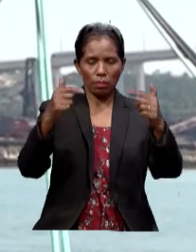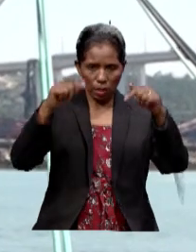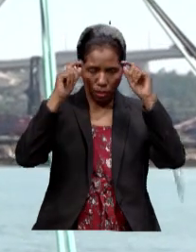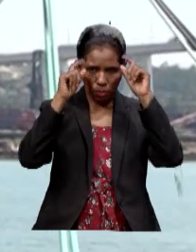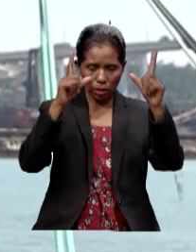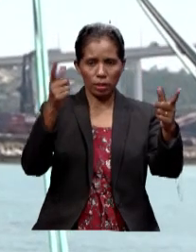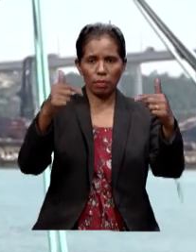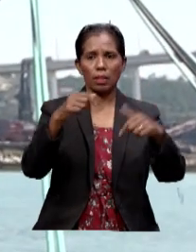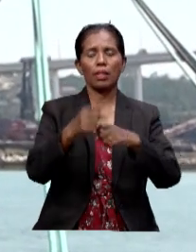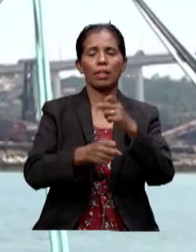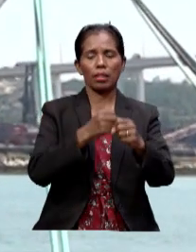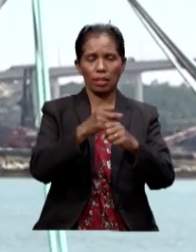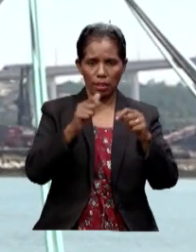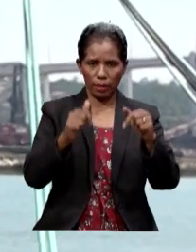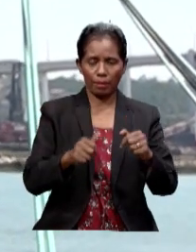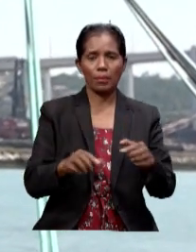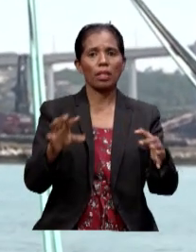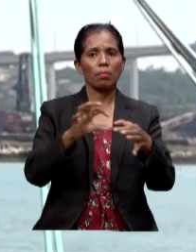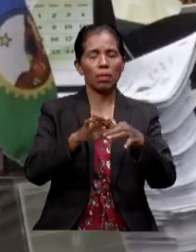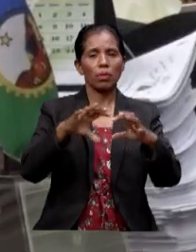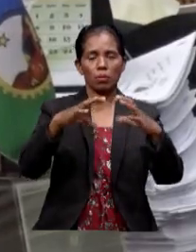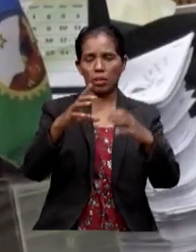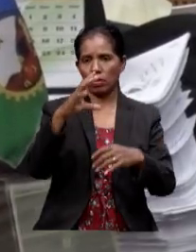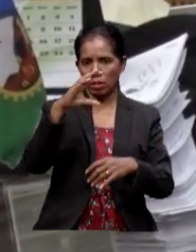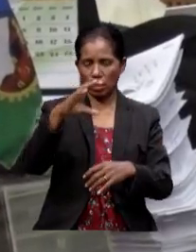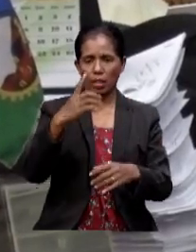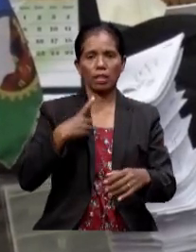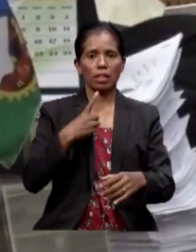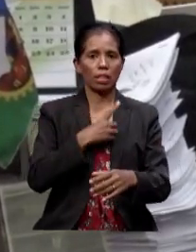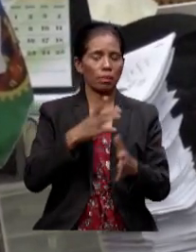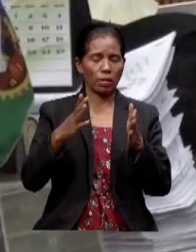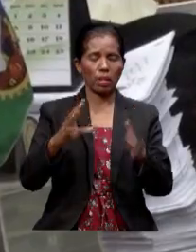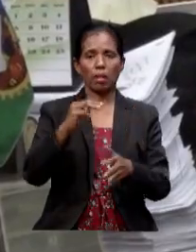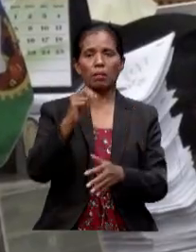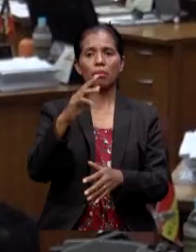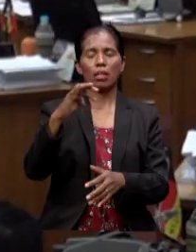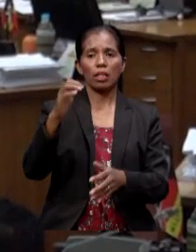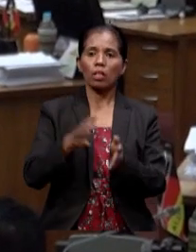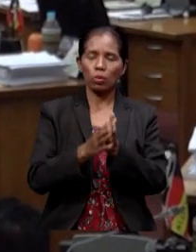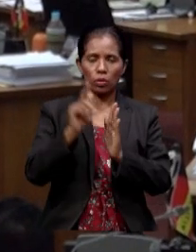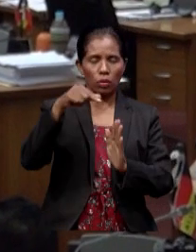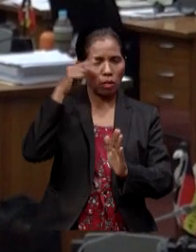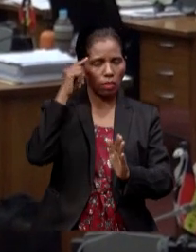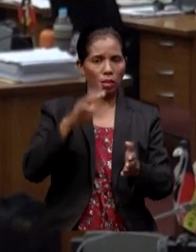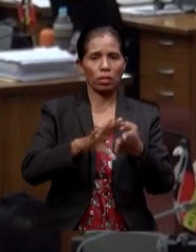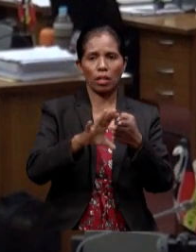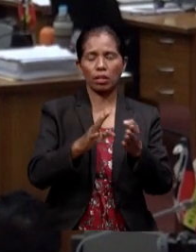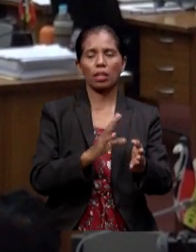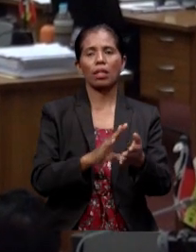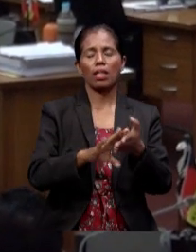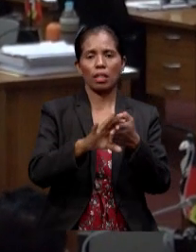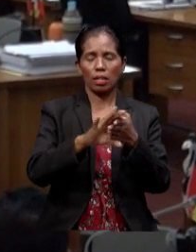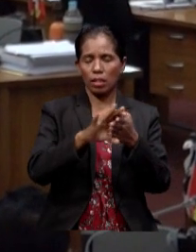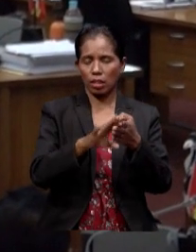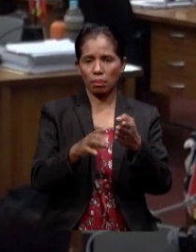Tinané. Tamane membro Comissão C, deputada Maria Angelina Sanamento, russo governo atu hato pedido ba Tribunal de Contas